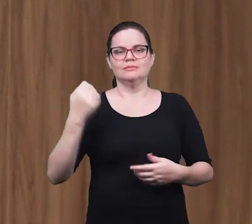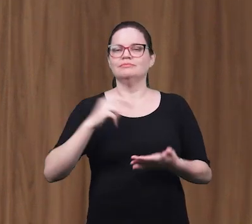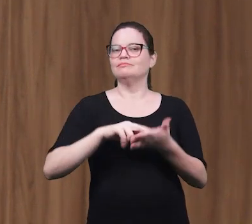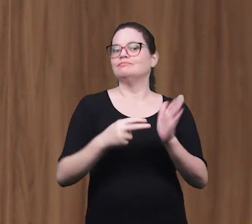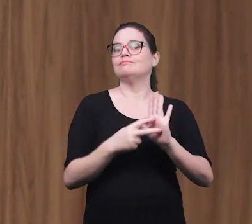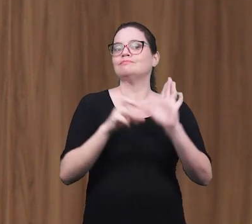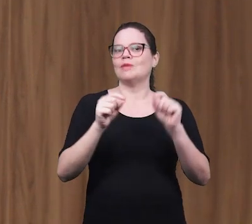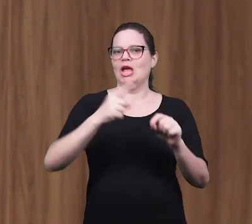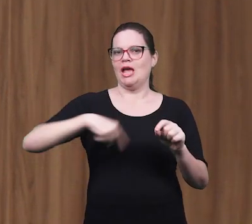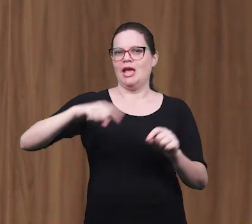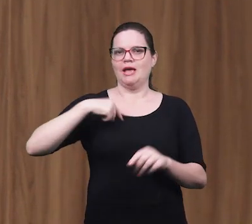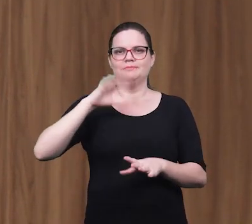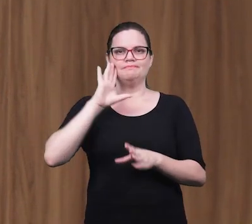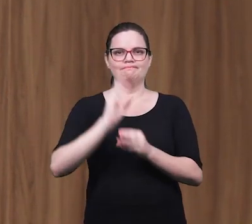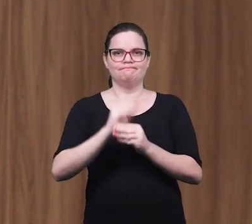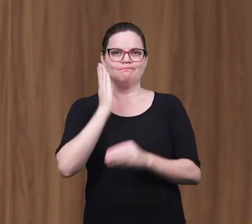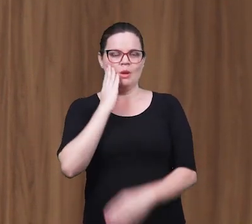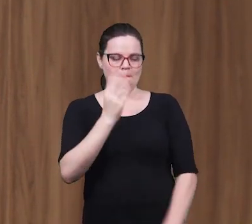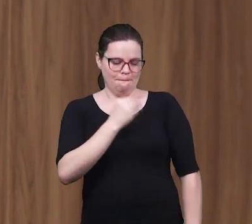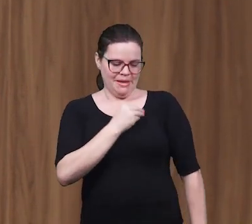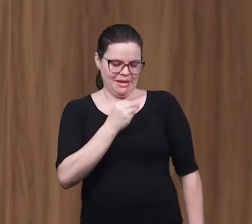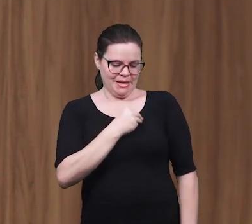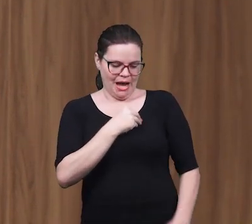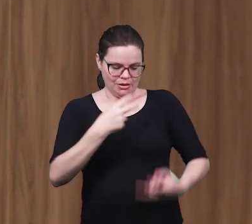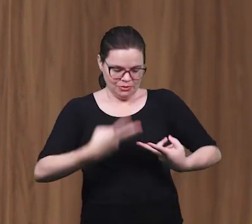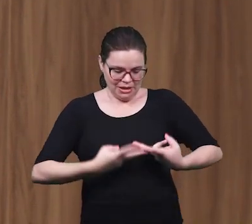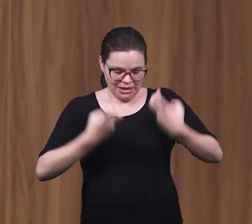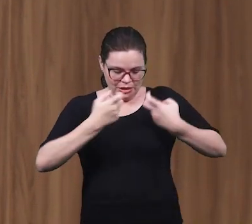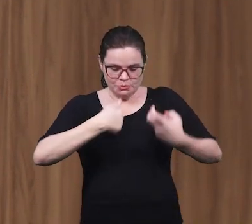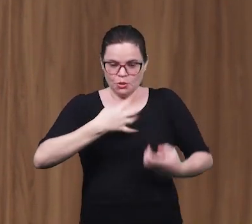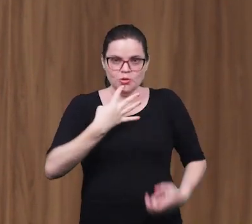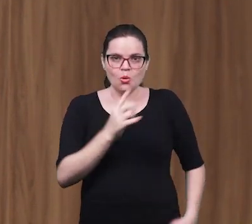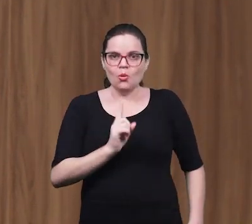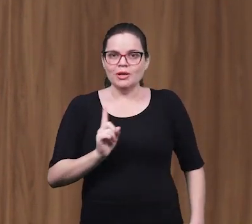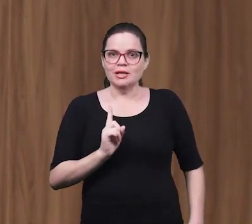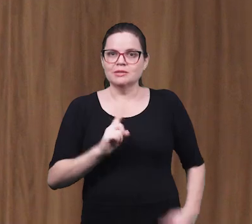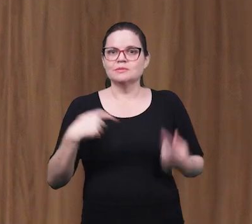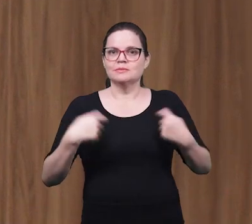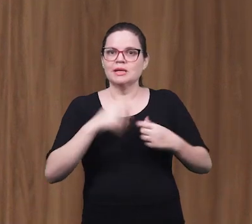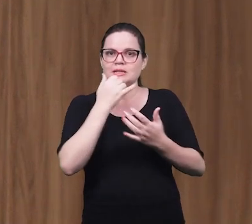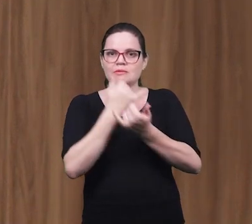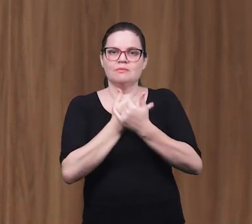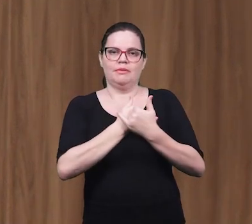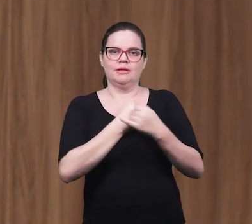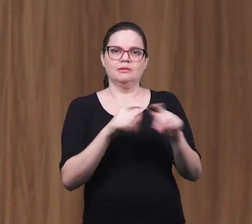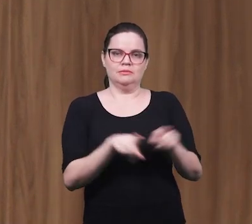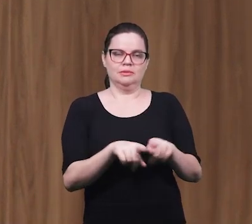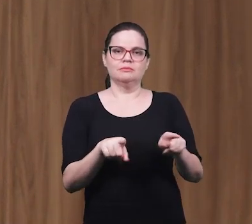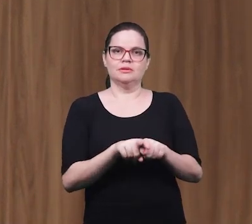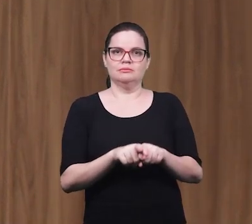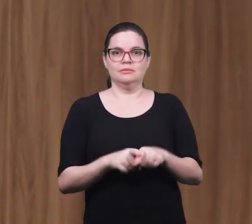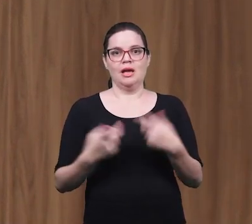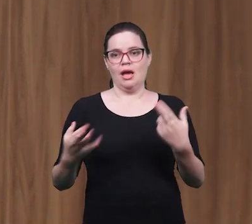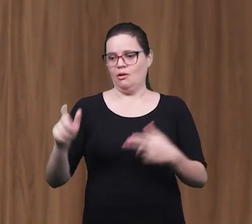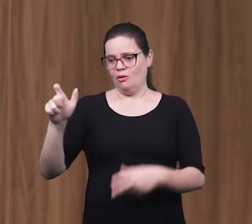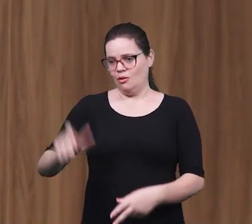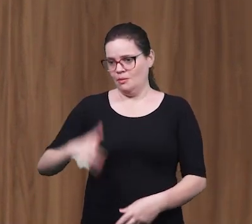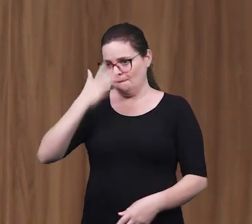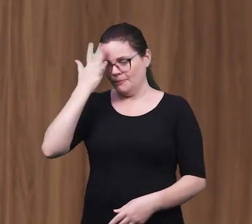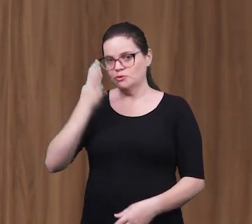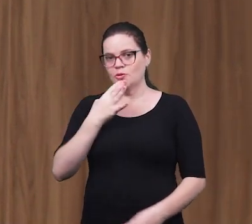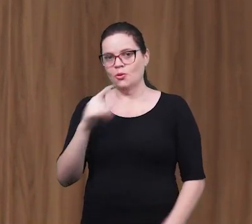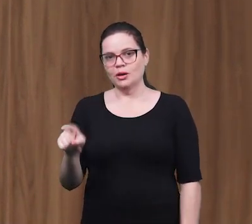que nós não conhecemos em nós mesmos, nós precisamos ser perdoados. Até dos pecados que nós